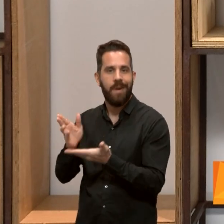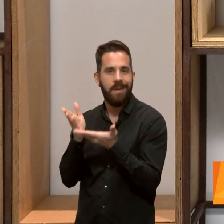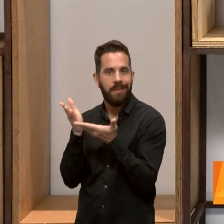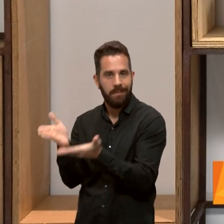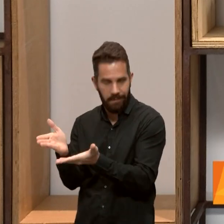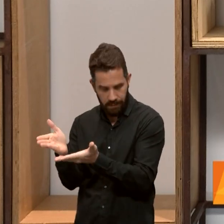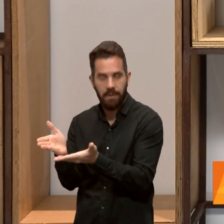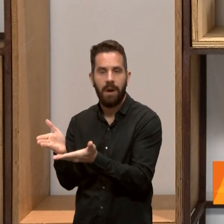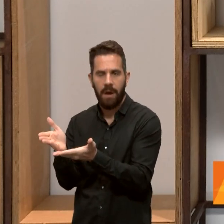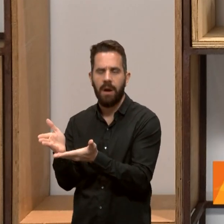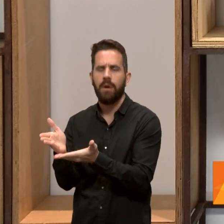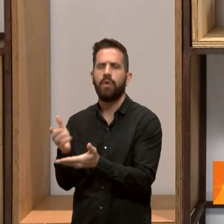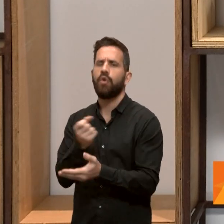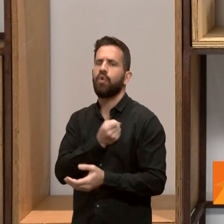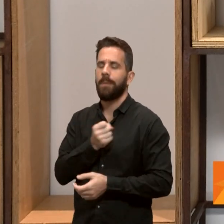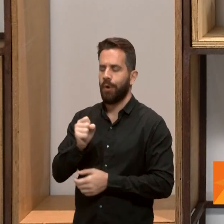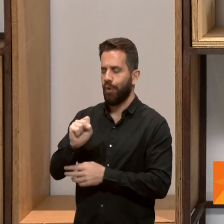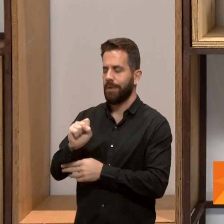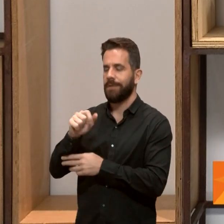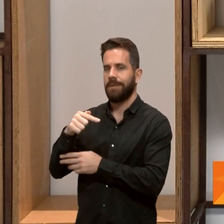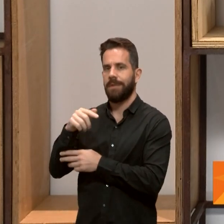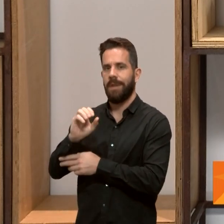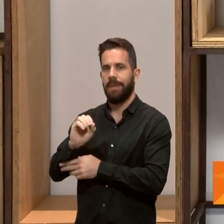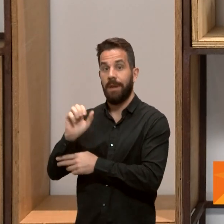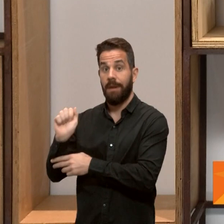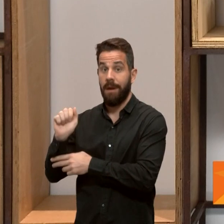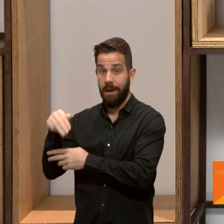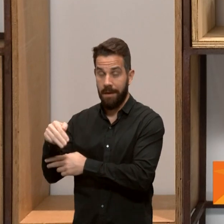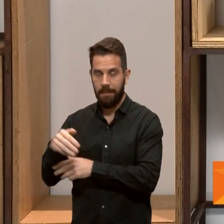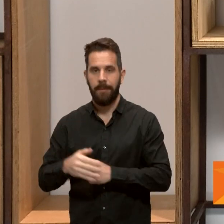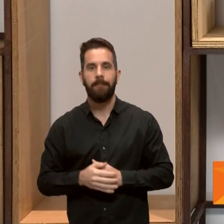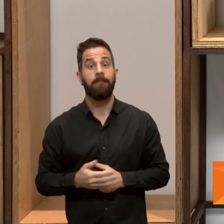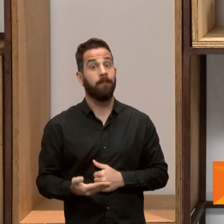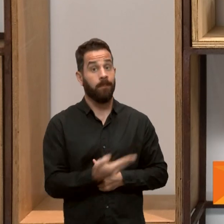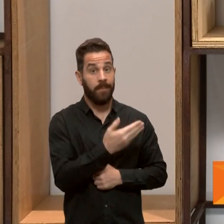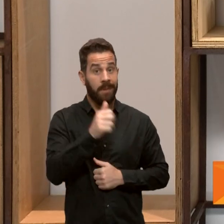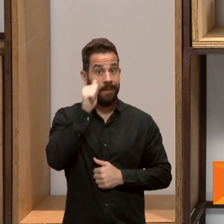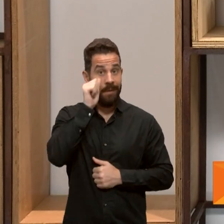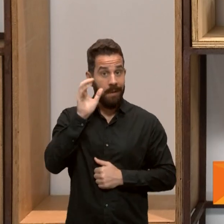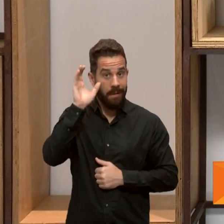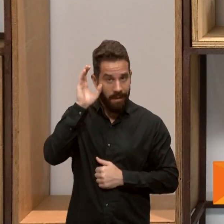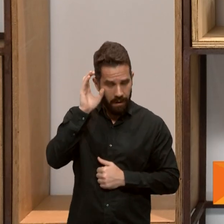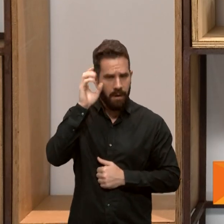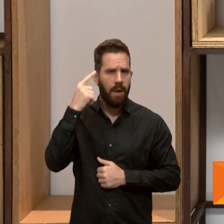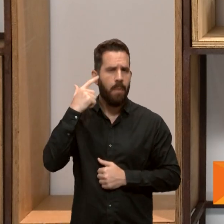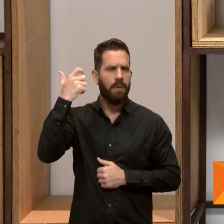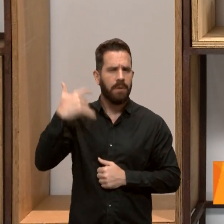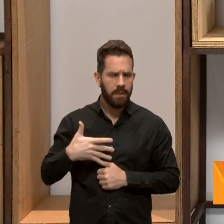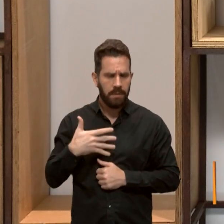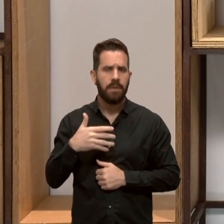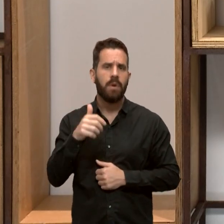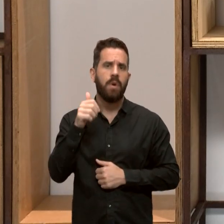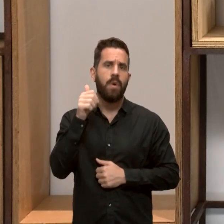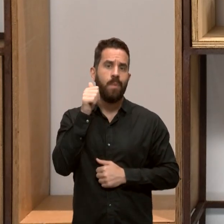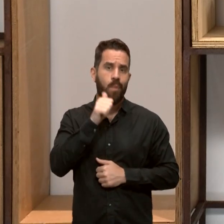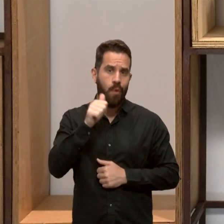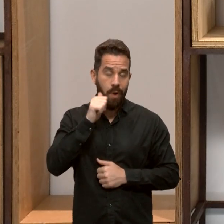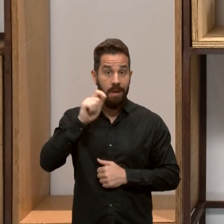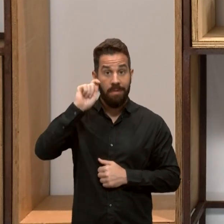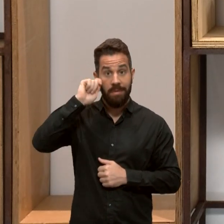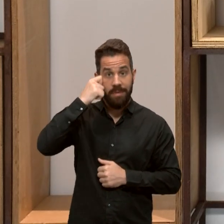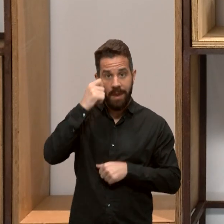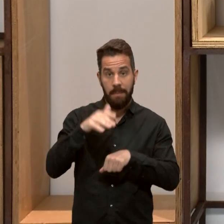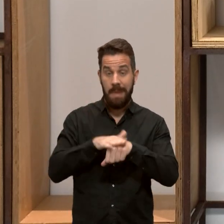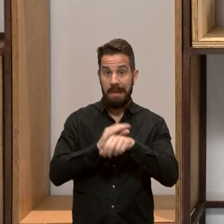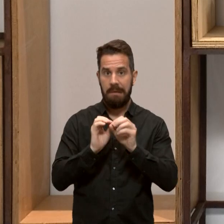nos 870 AM. Eu sou a Ana Clelma, uma mulher negra de pele clara, tenho cabelos